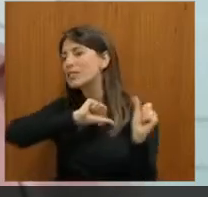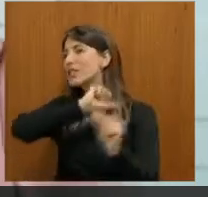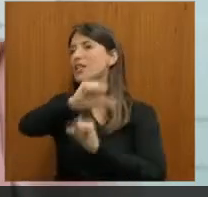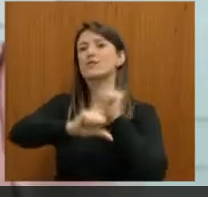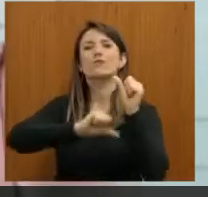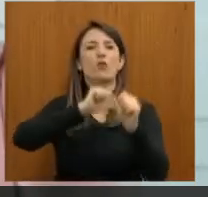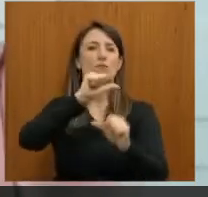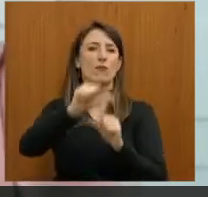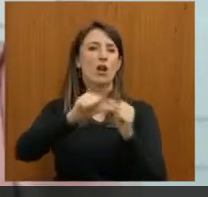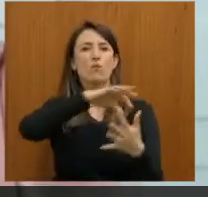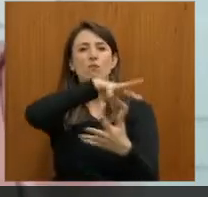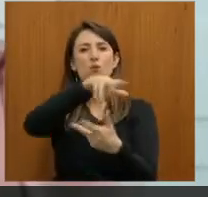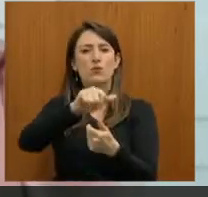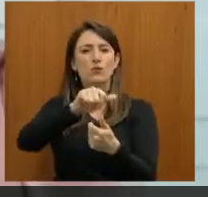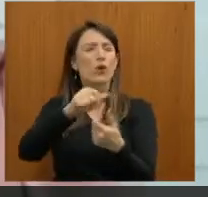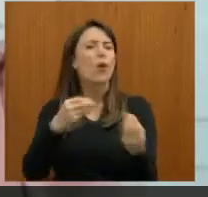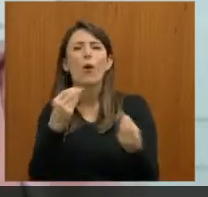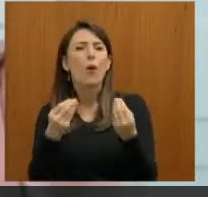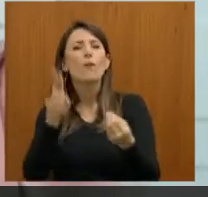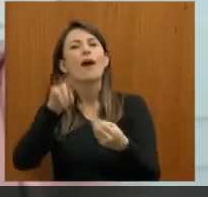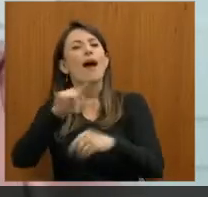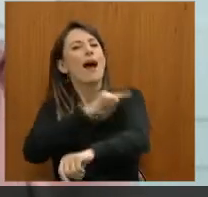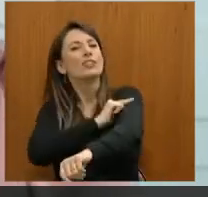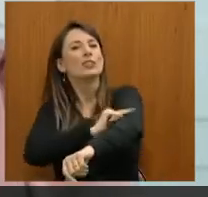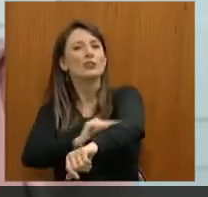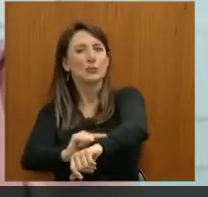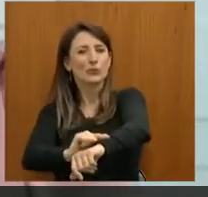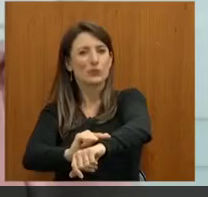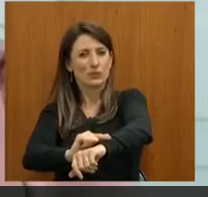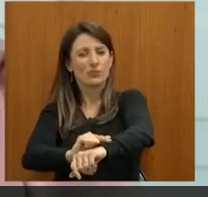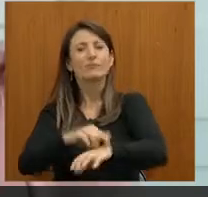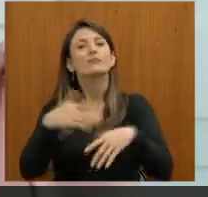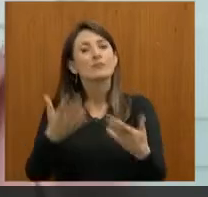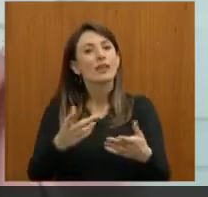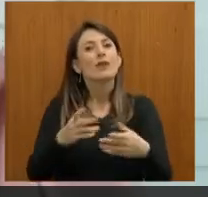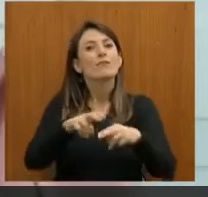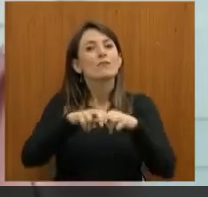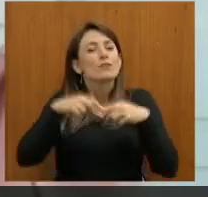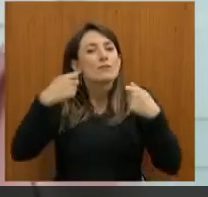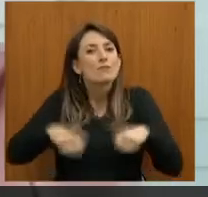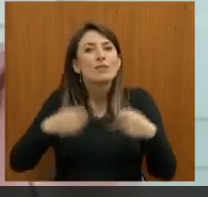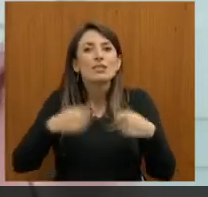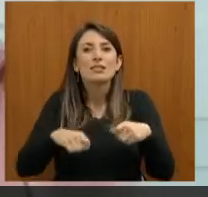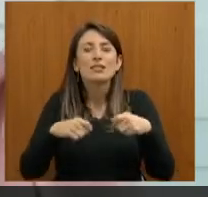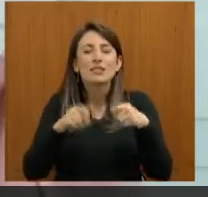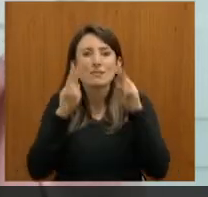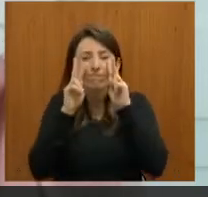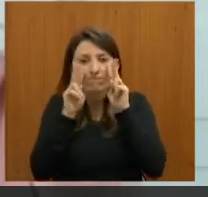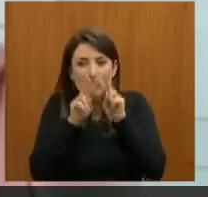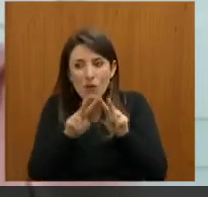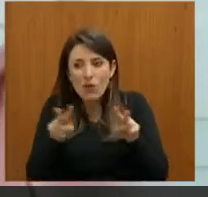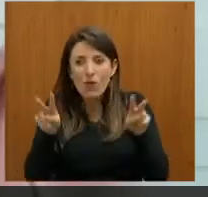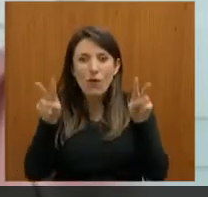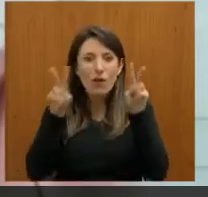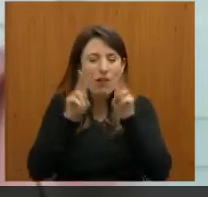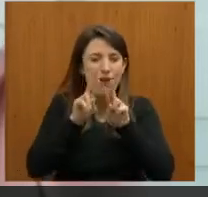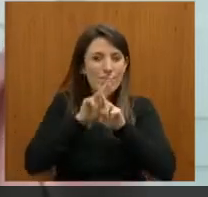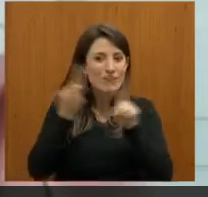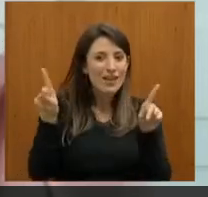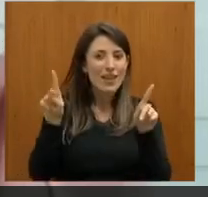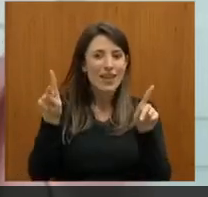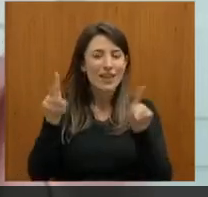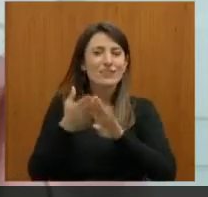através das nossas atitudes então gente tem que ter um olhar de que há bem pouco tempo